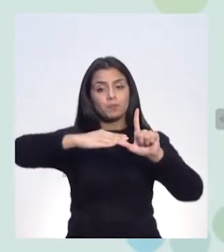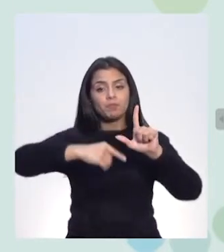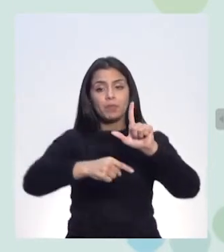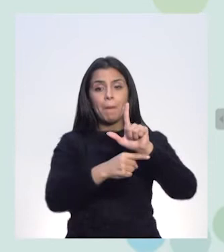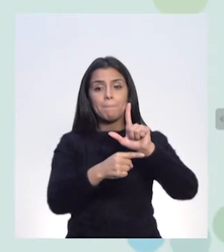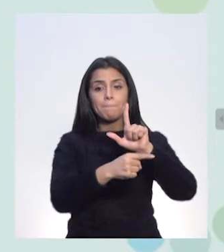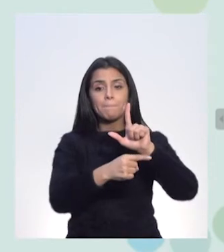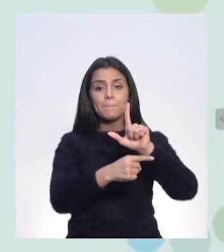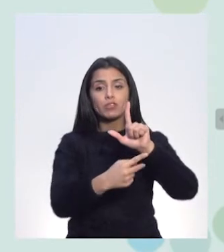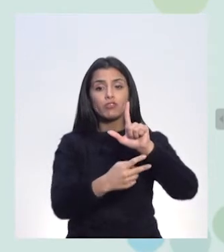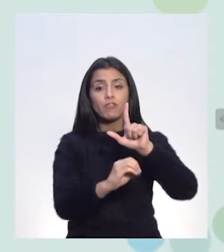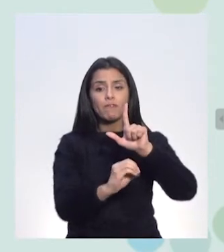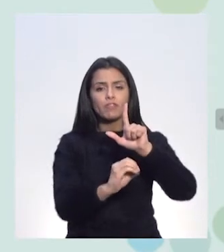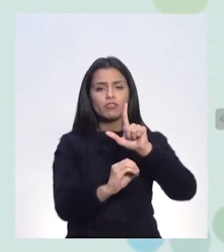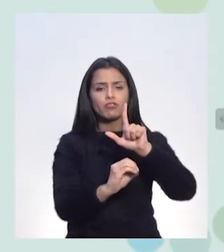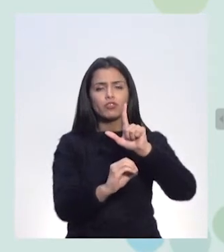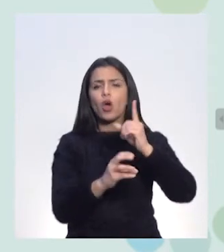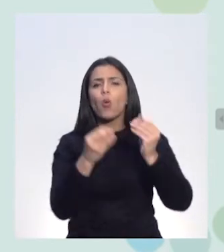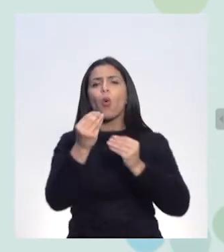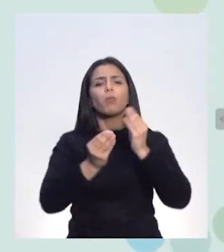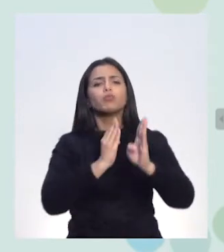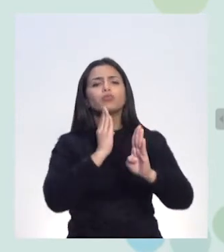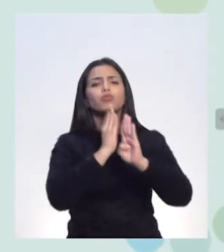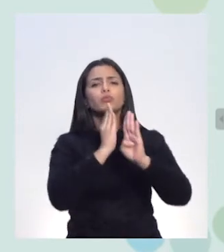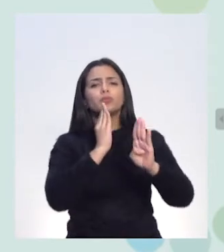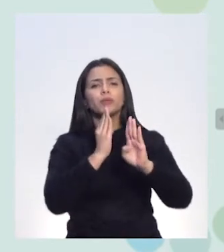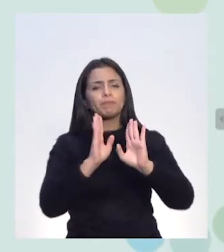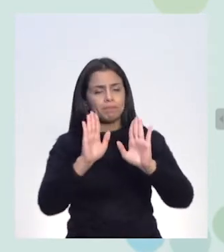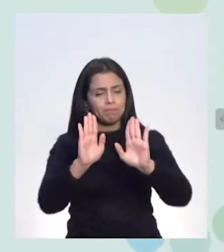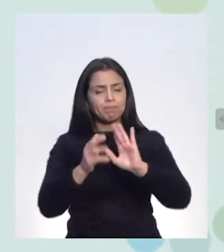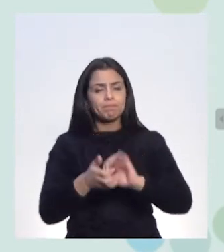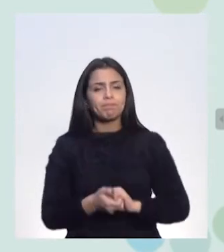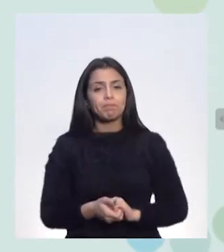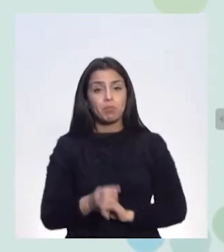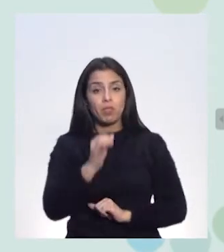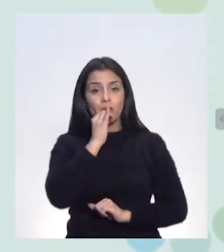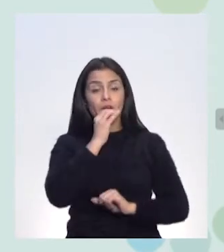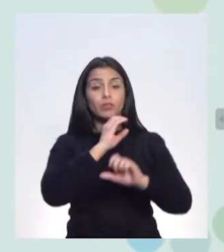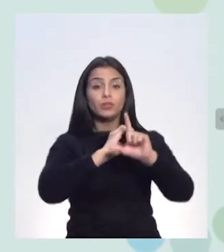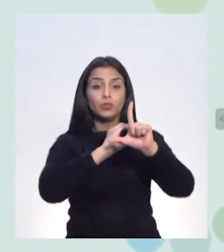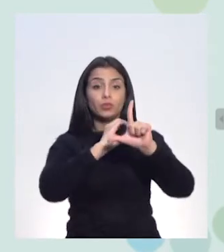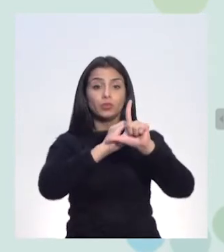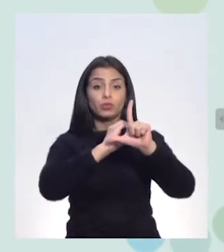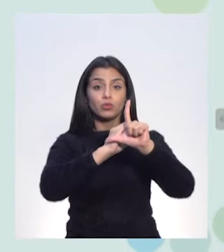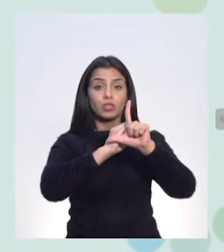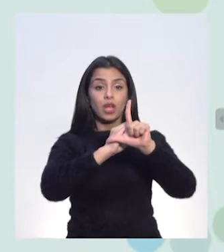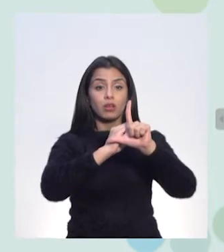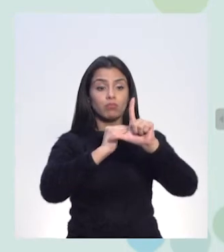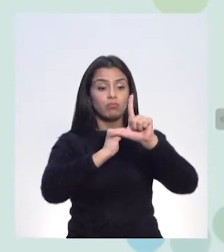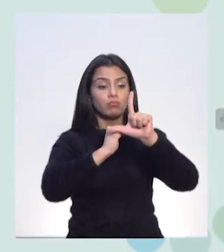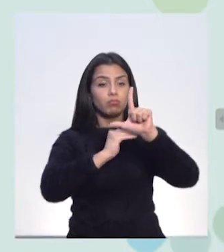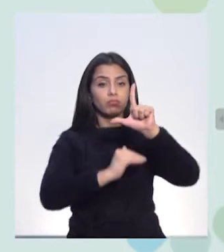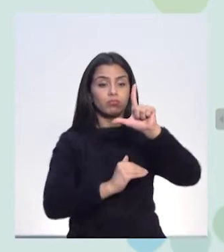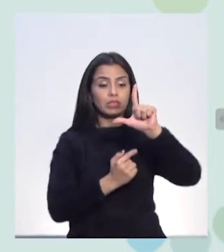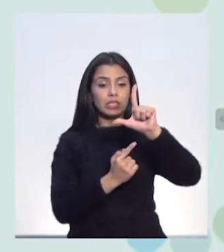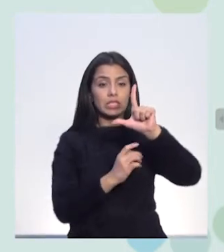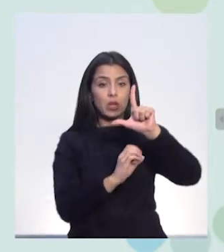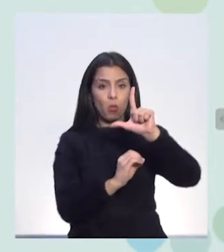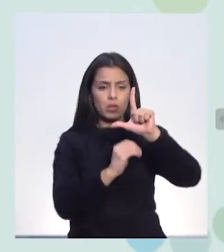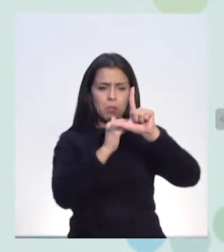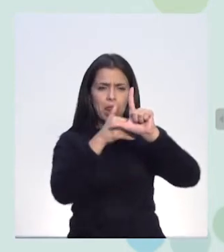descobri isso? Quer ver? Olha, do 0 até o 150, eu tenho 150